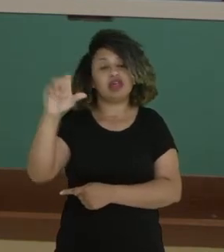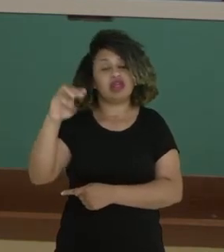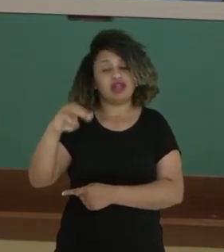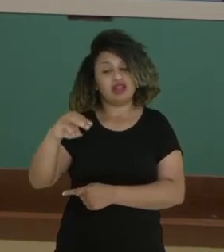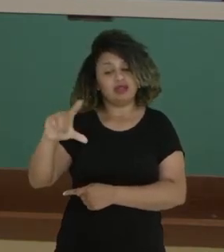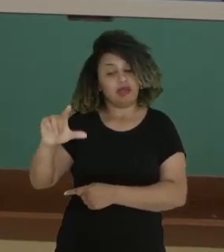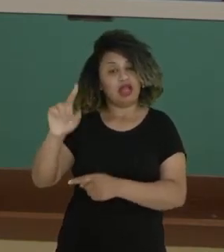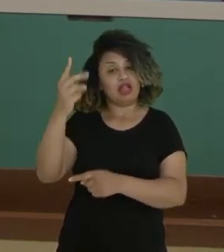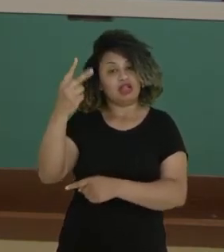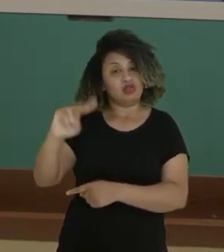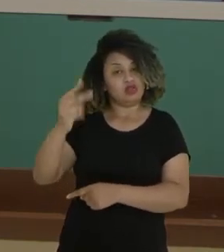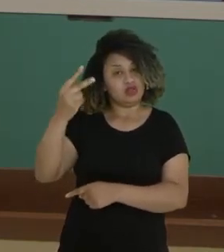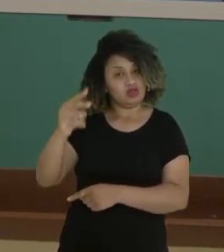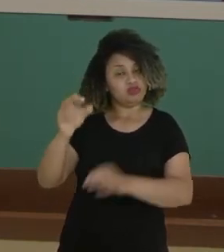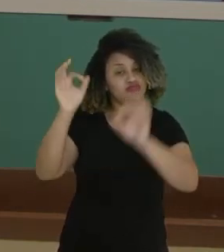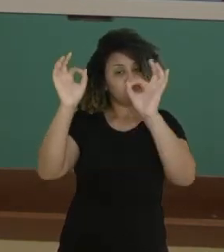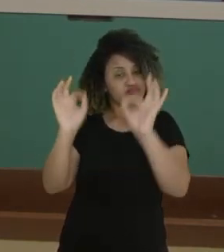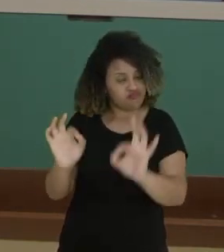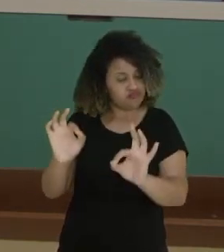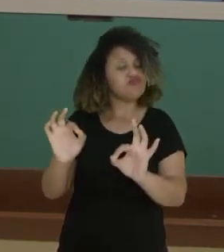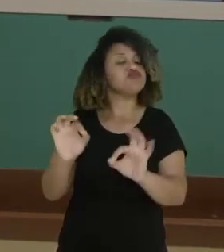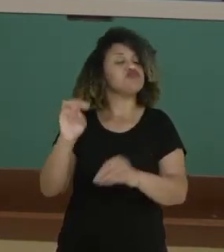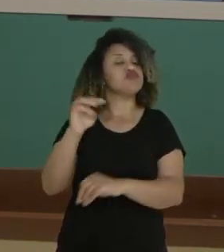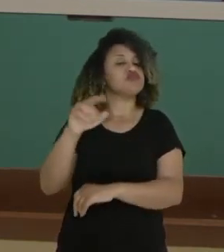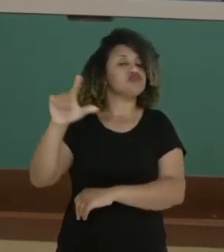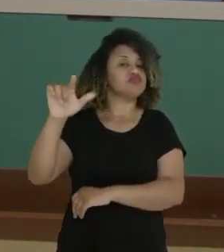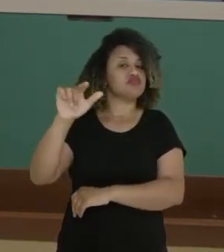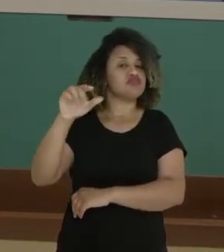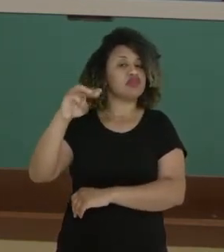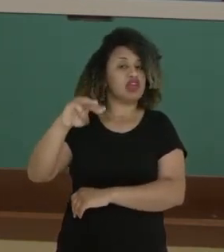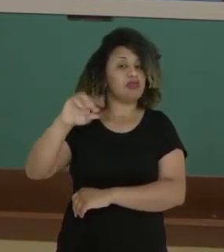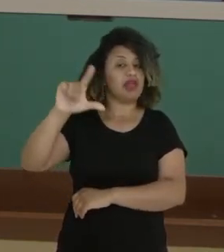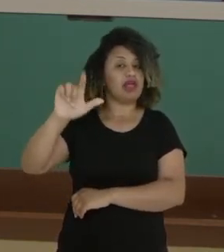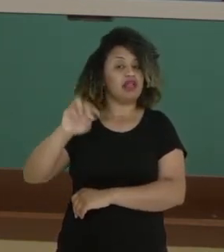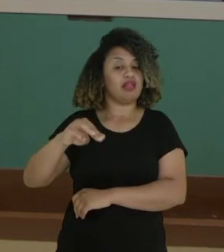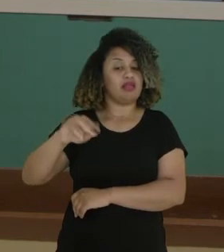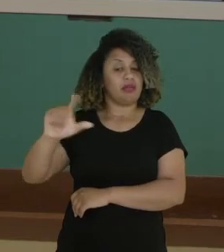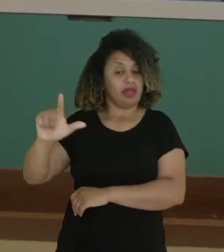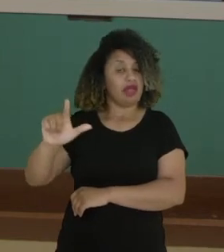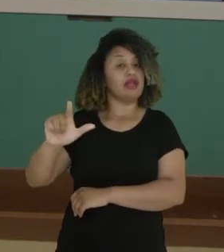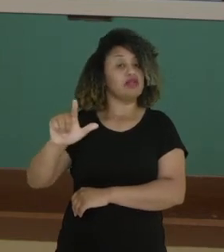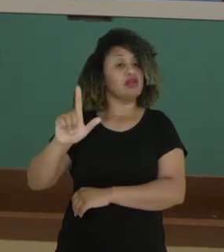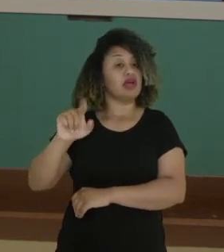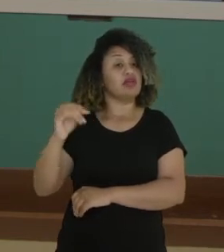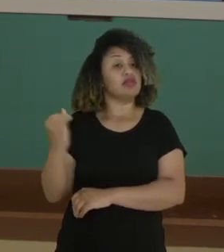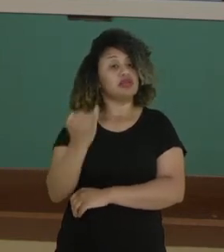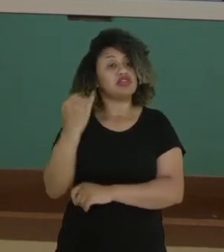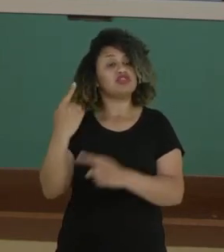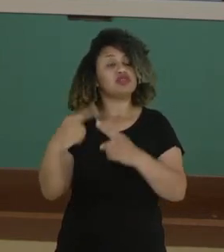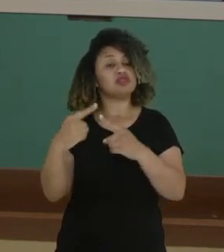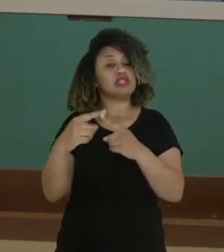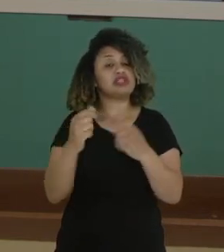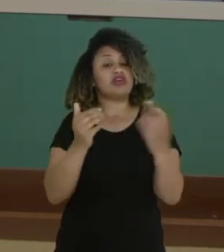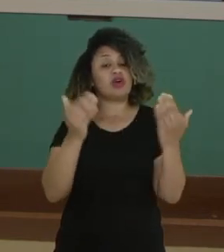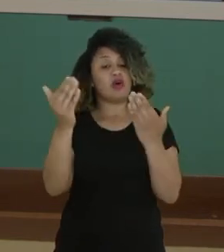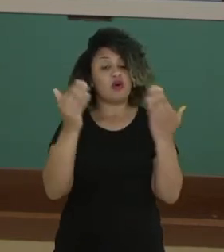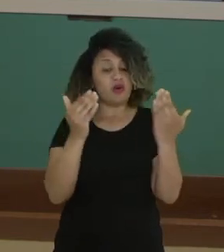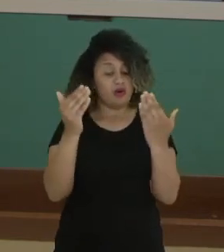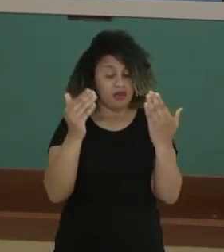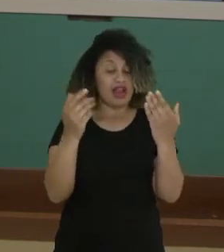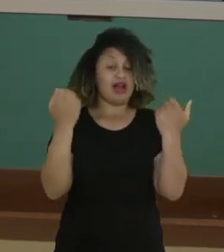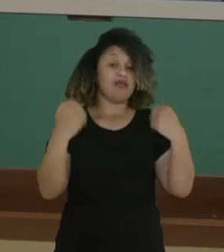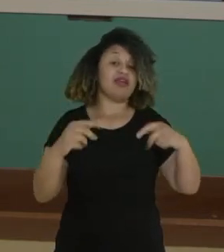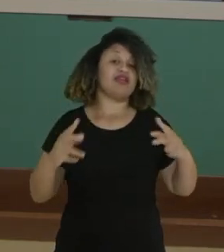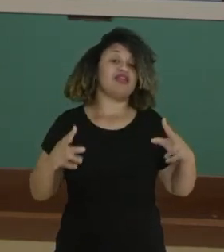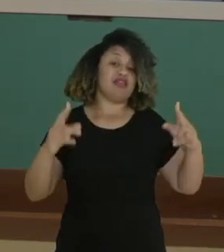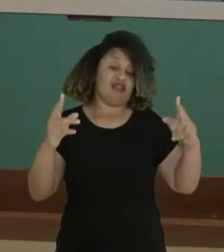Ambas estão em mililitros, em ml, ok? Então presta atenção, porque se você vai comparar, você compara coisas iguais,